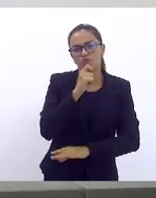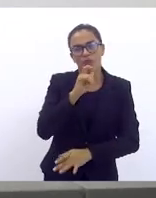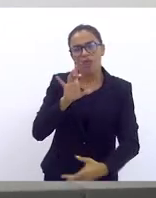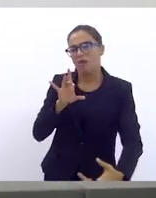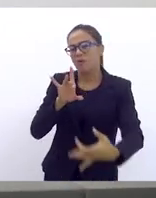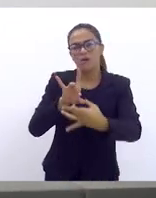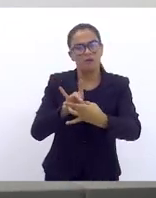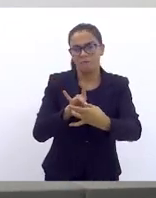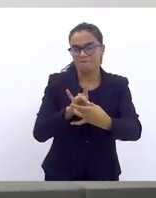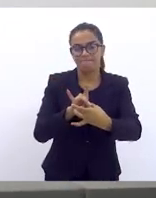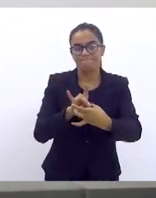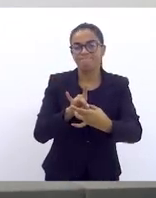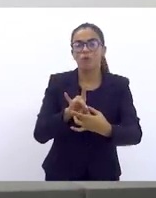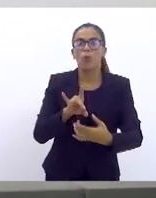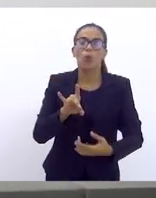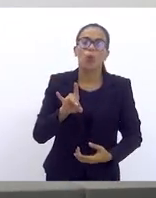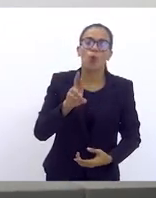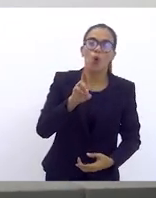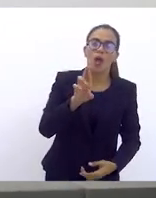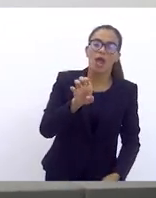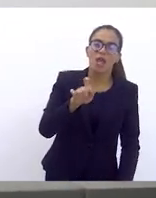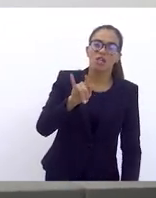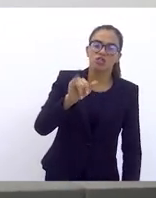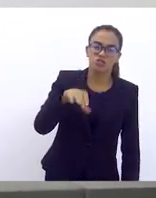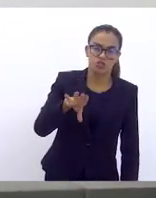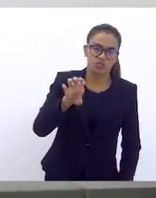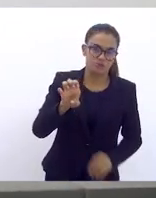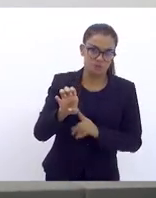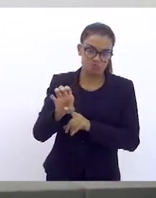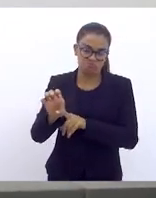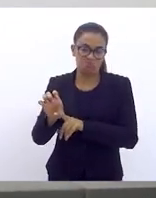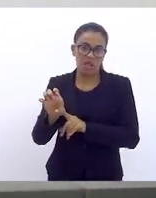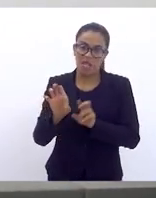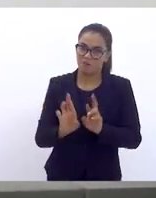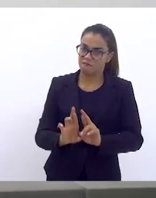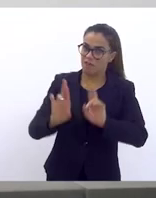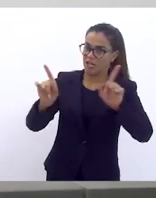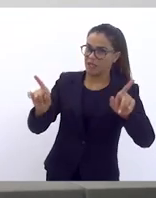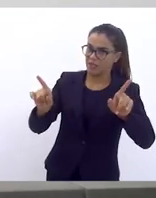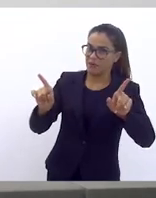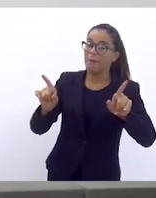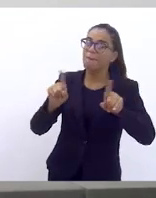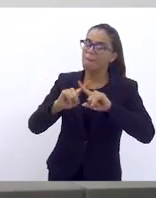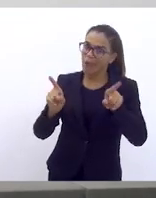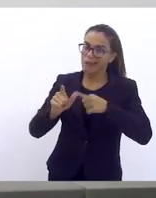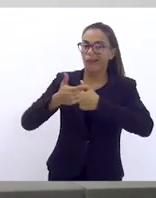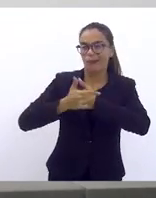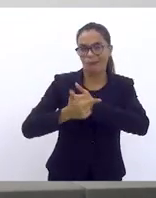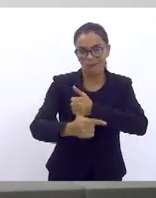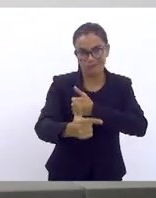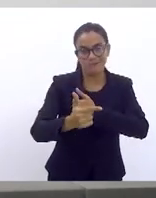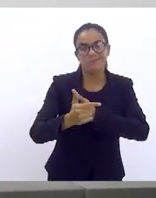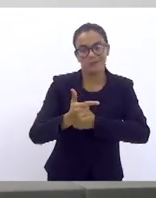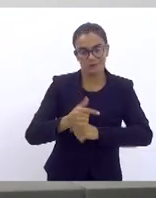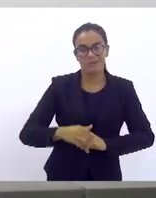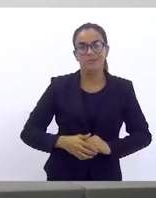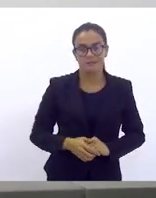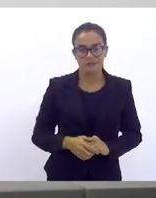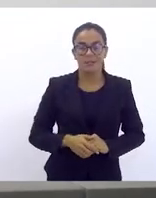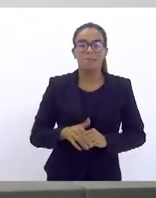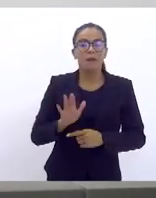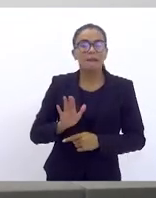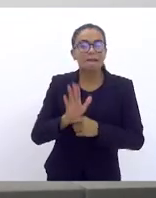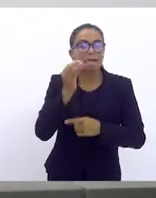vinculação com o regime regime é um assunto planejamento é outro mas ele é consequência também do regime para